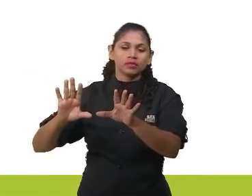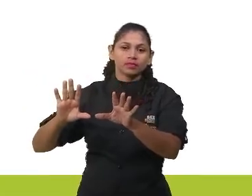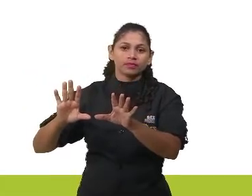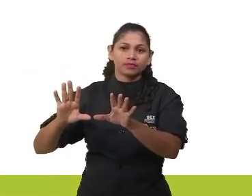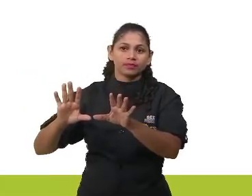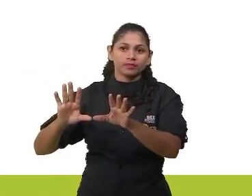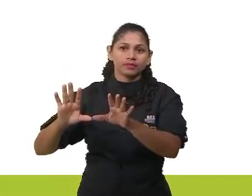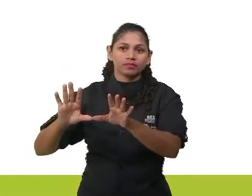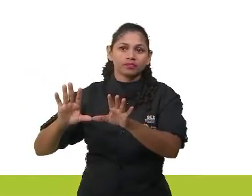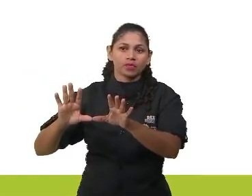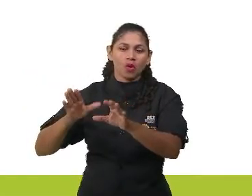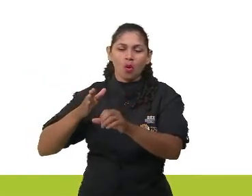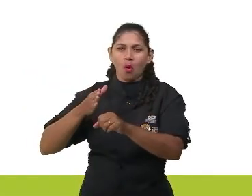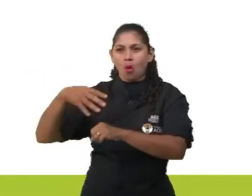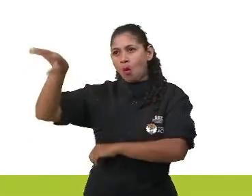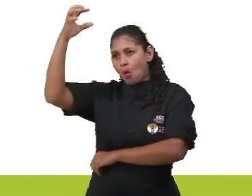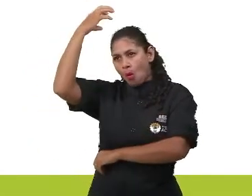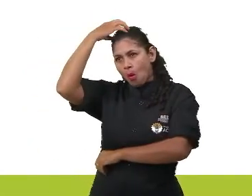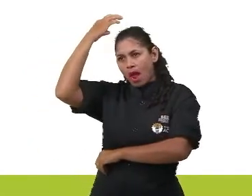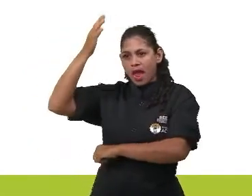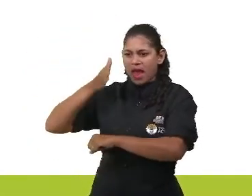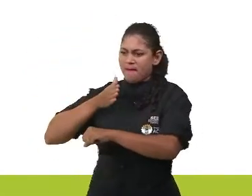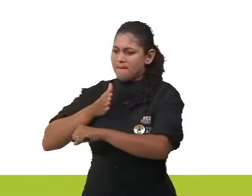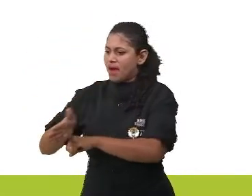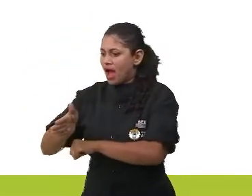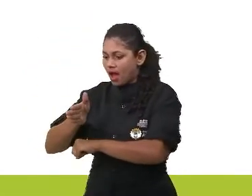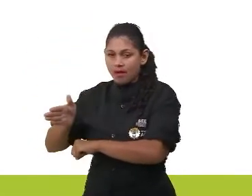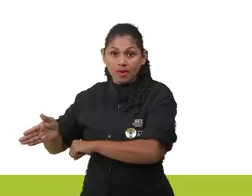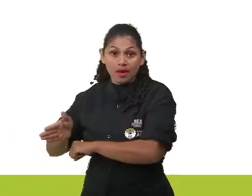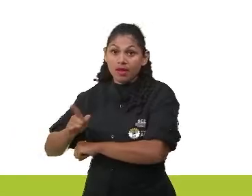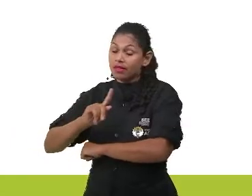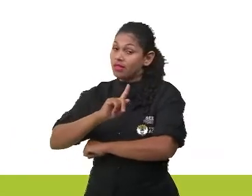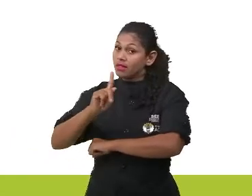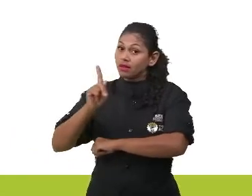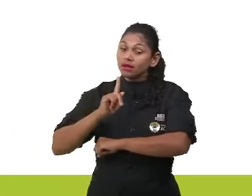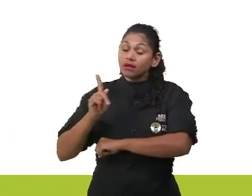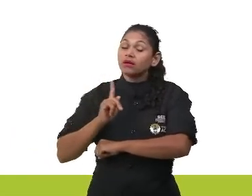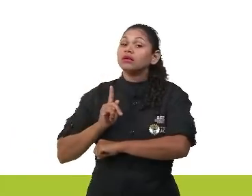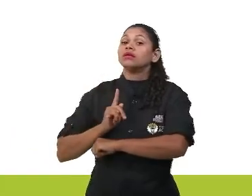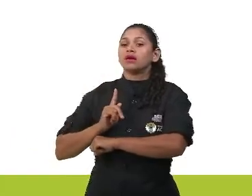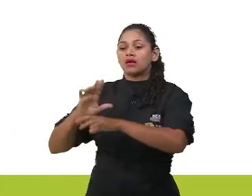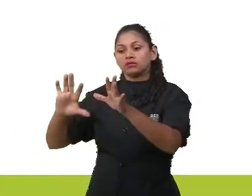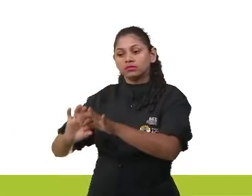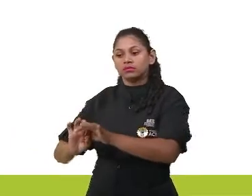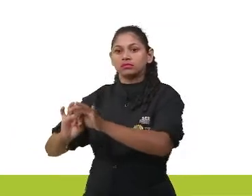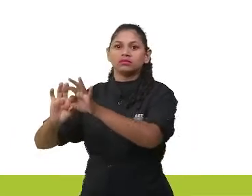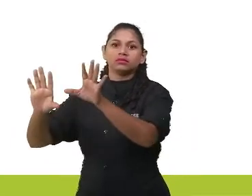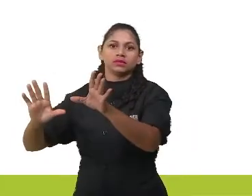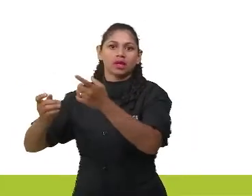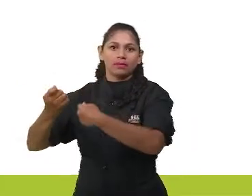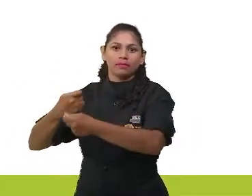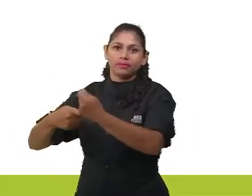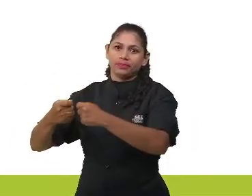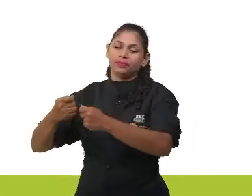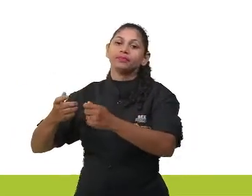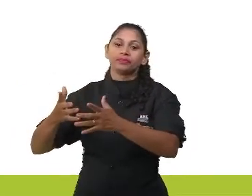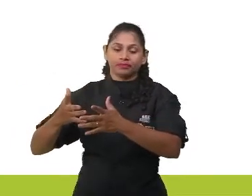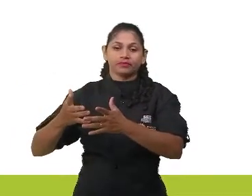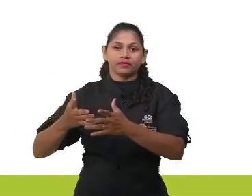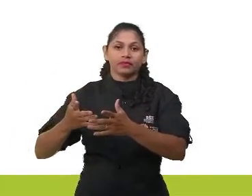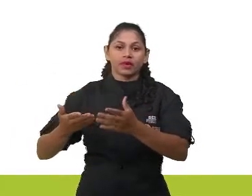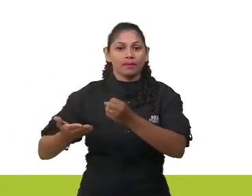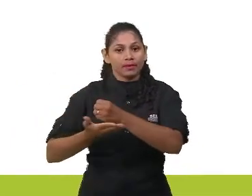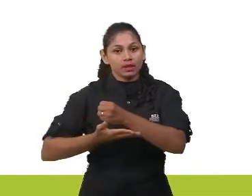suas próprias pernas, no sentido de que o rei não deveria interferir. Então, se prega a liberdade econômica baseada na lei da oferta e